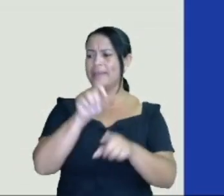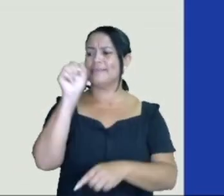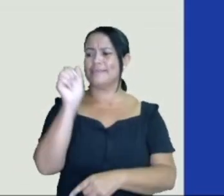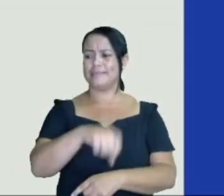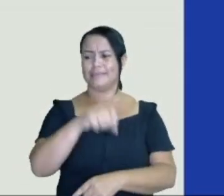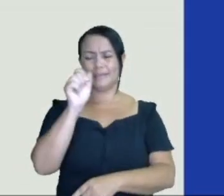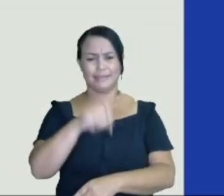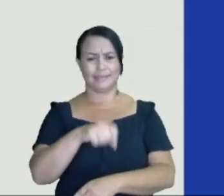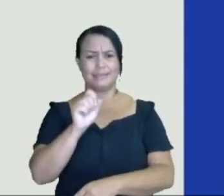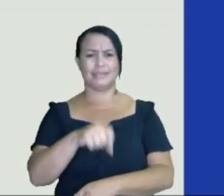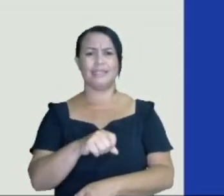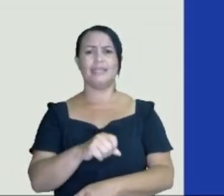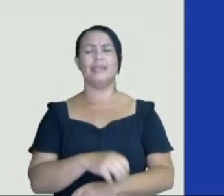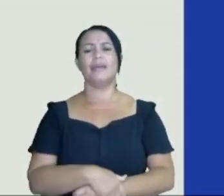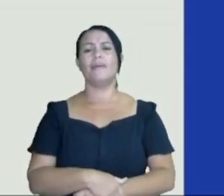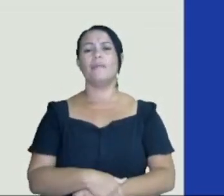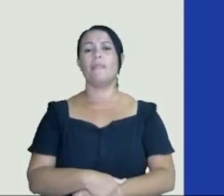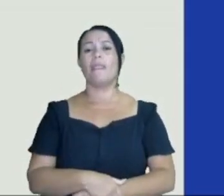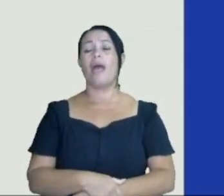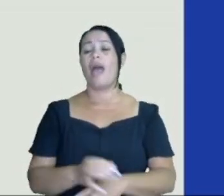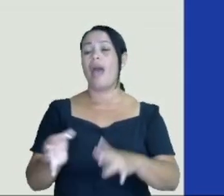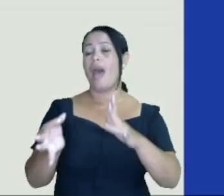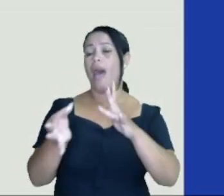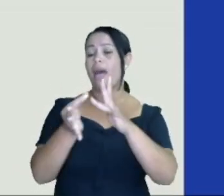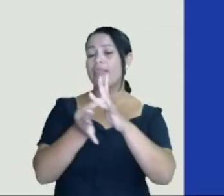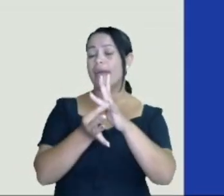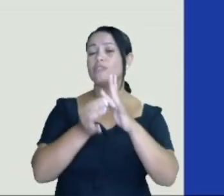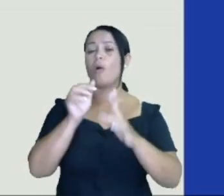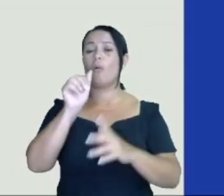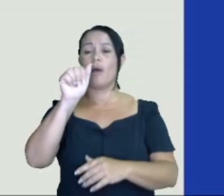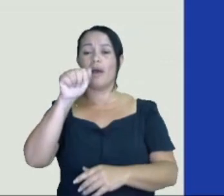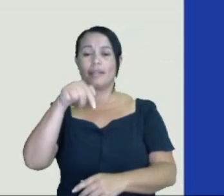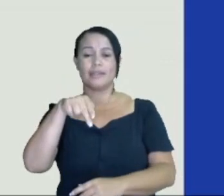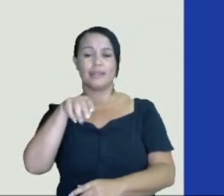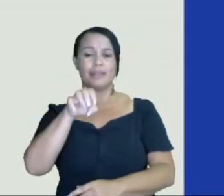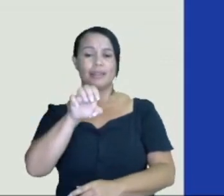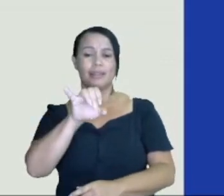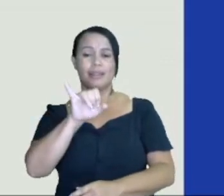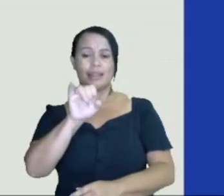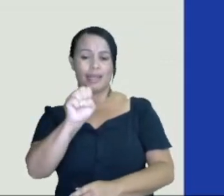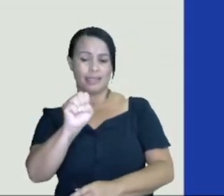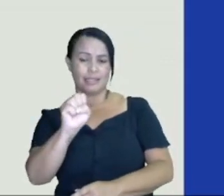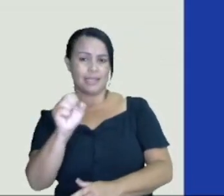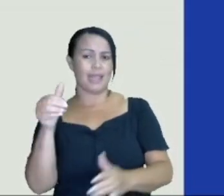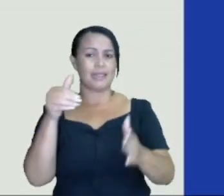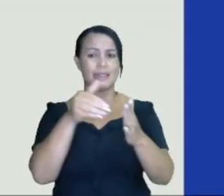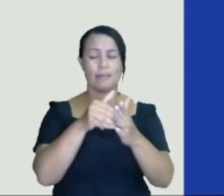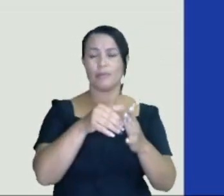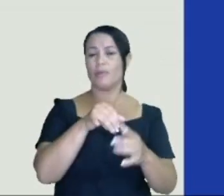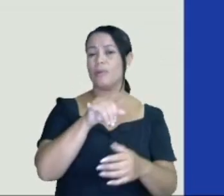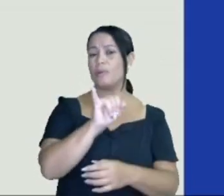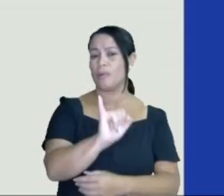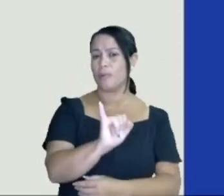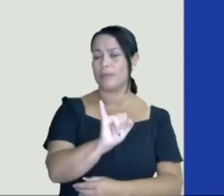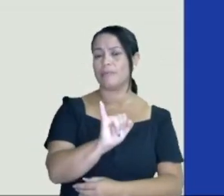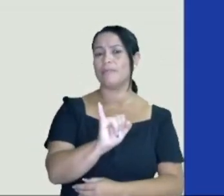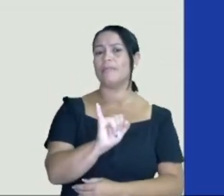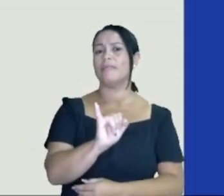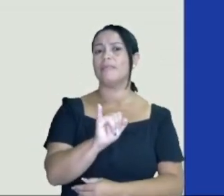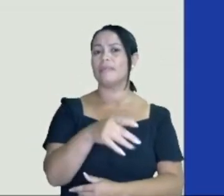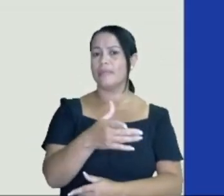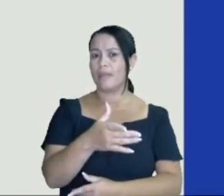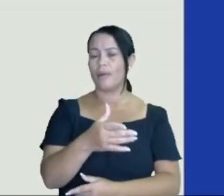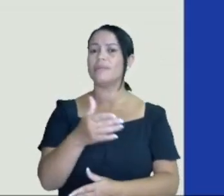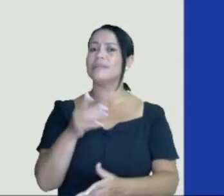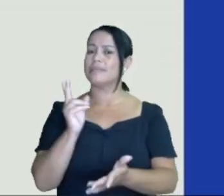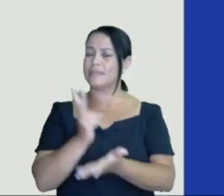sim. Vamos lá, a palavra anéis. Anéis termina em ei, lembrando-se,